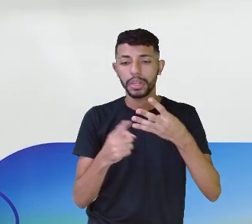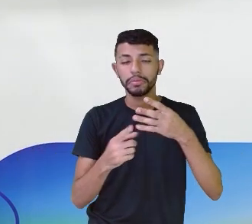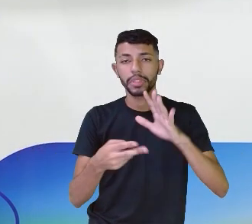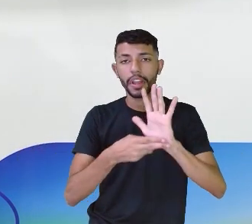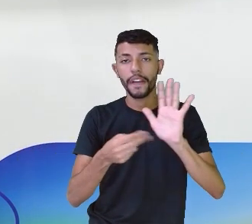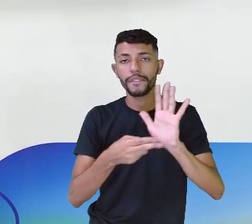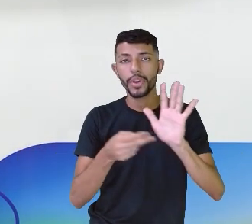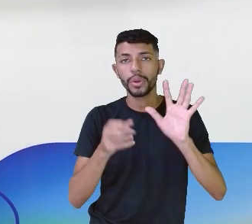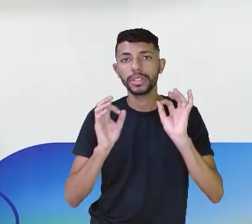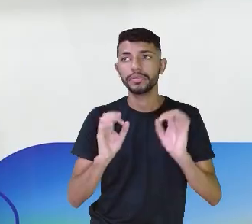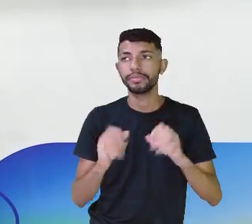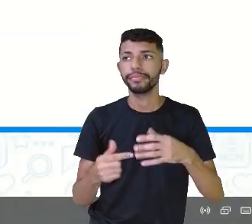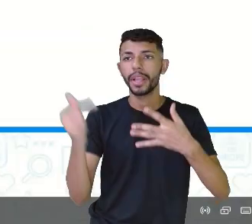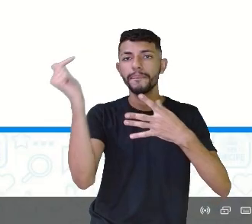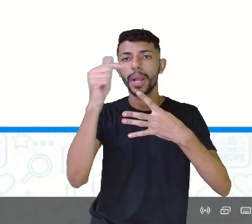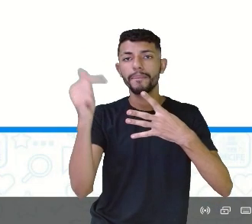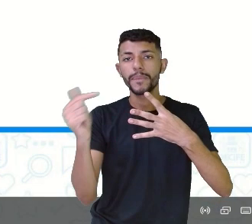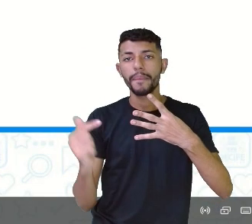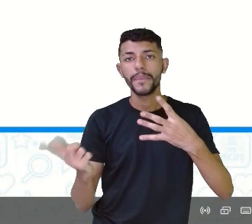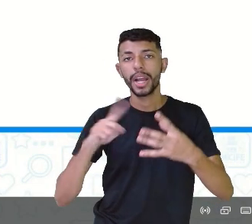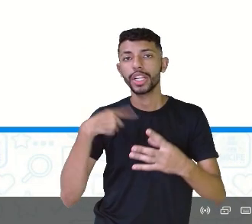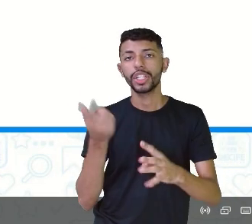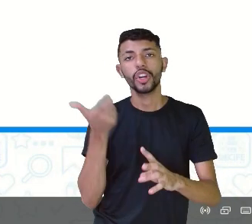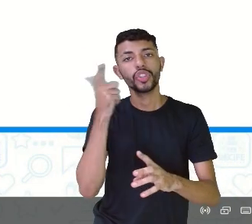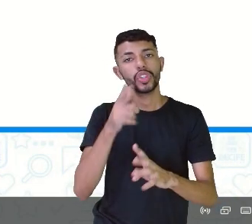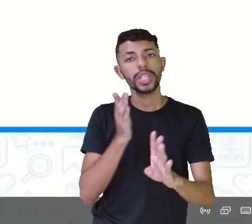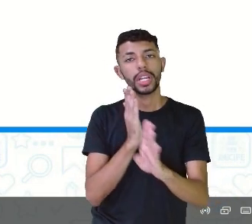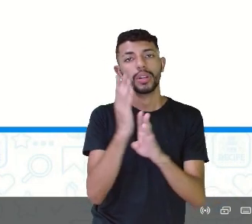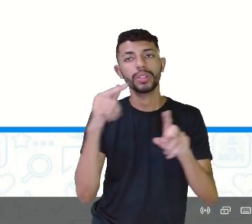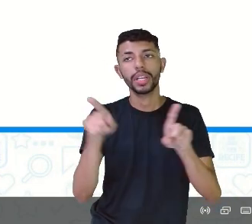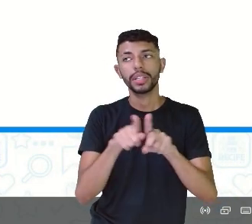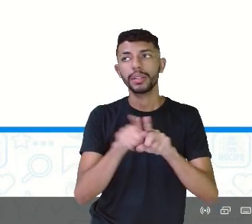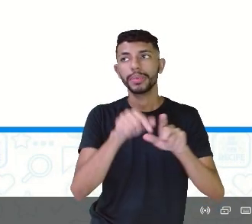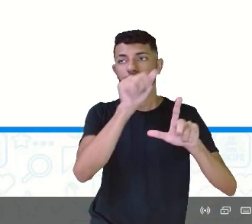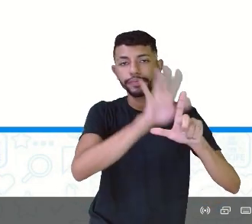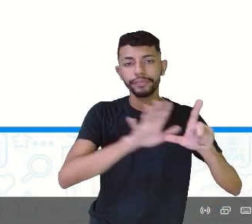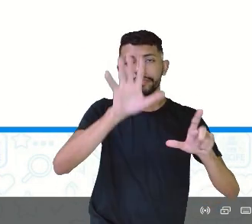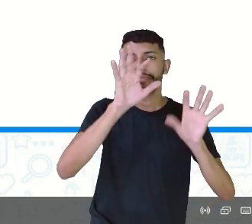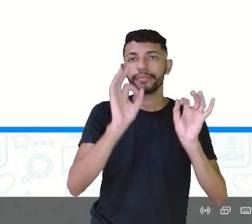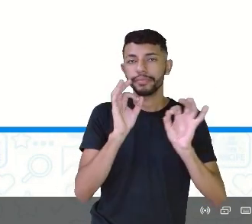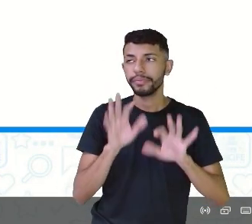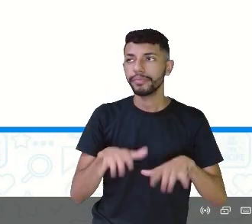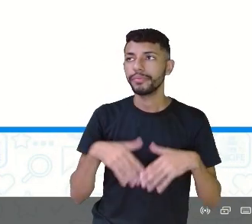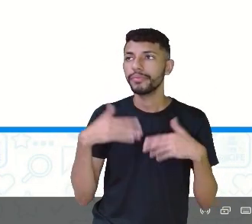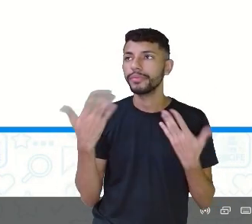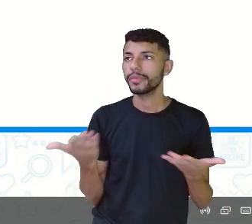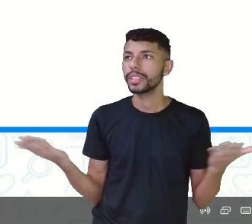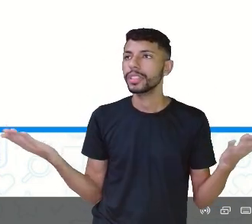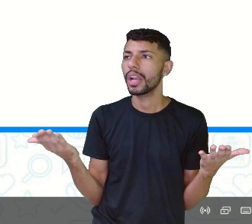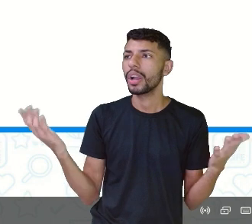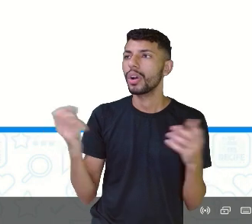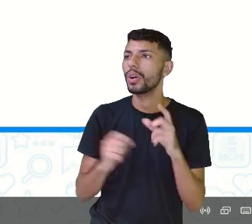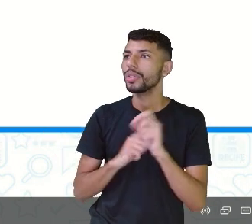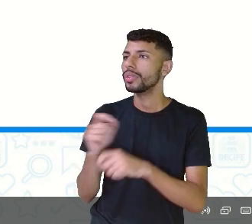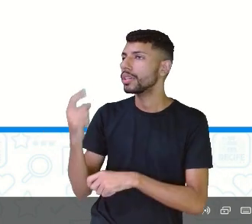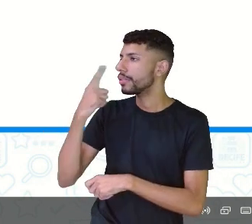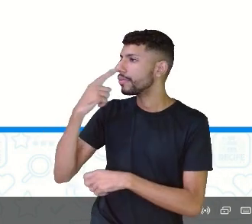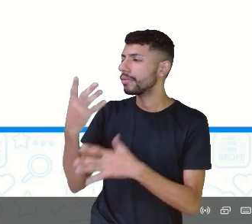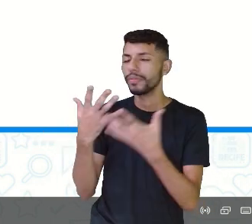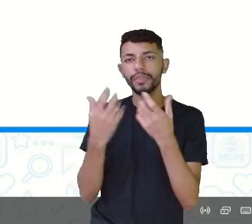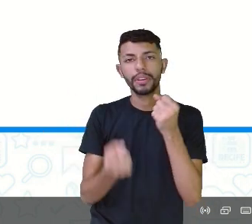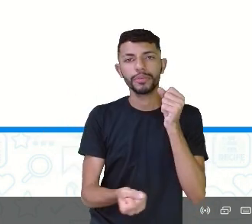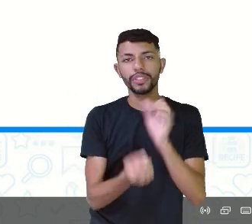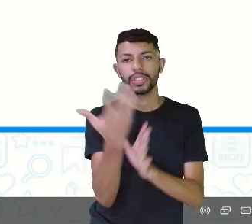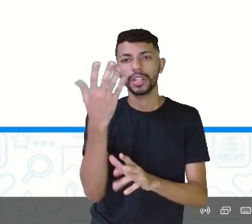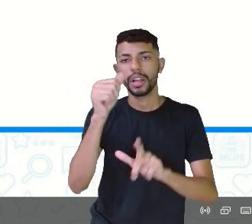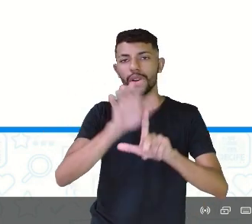fonte. Mesmos elementos que a gente consegue encontrar nos gráficos, tá? Agora, vamos construir um gráfico